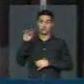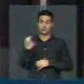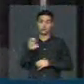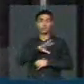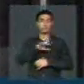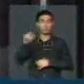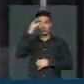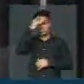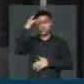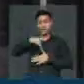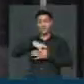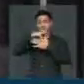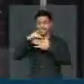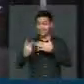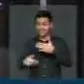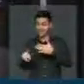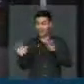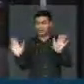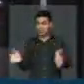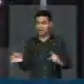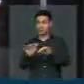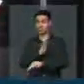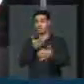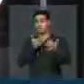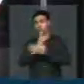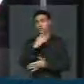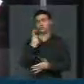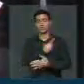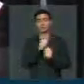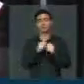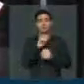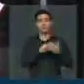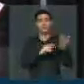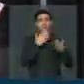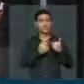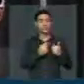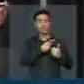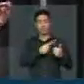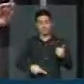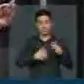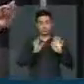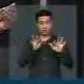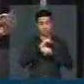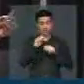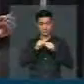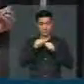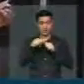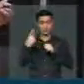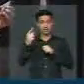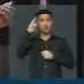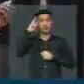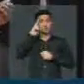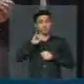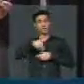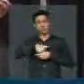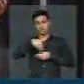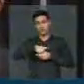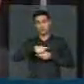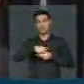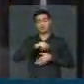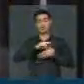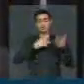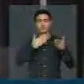dessa casa aprovaram, fizemos o requerimento, o presidente já pautou para segunda-feira, o número do